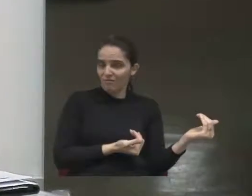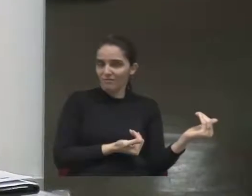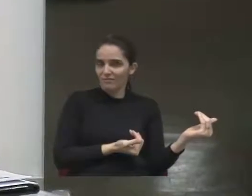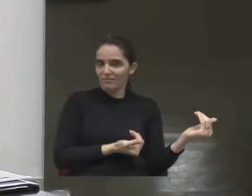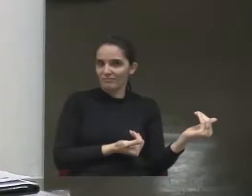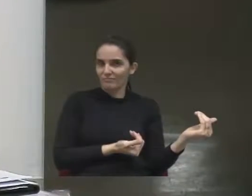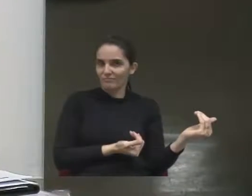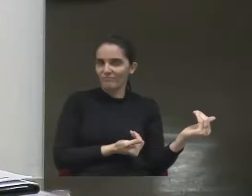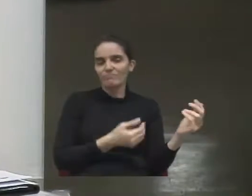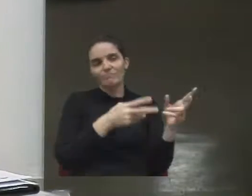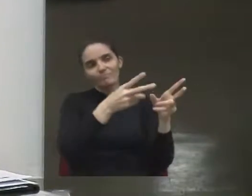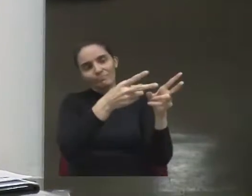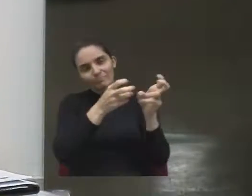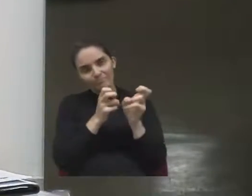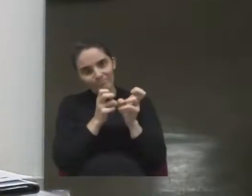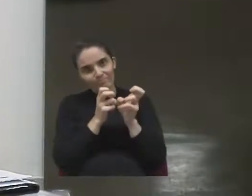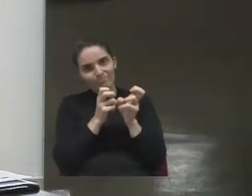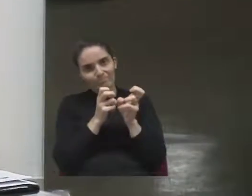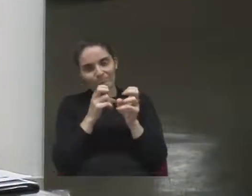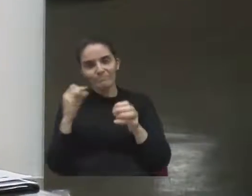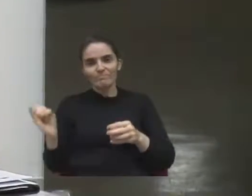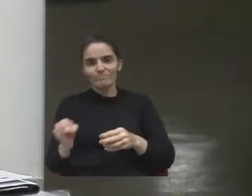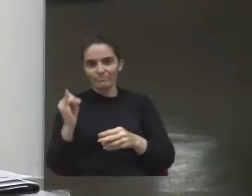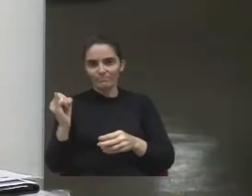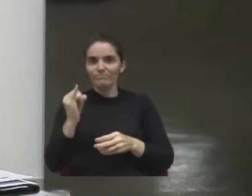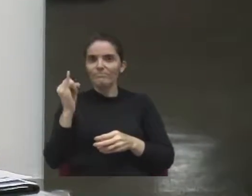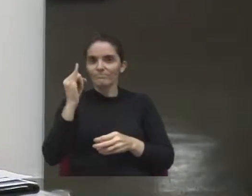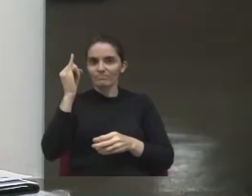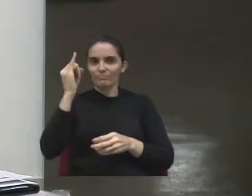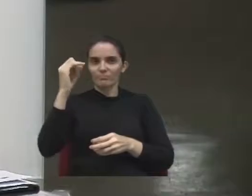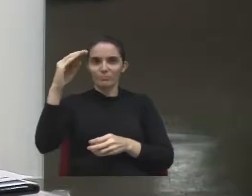da importância que é